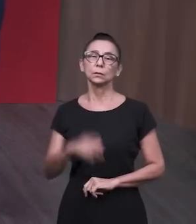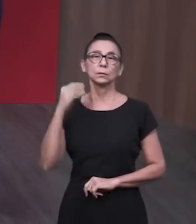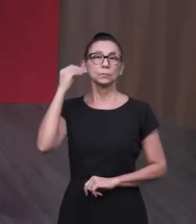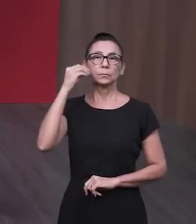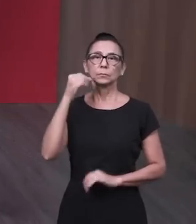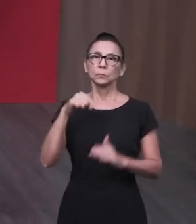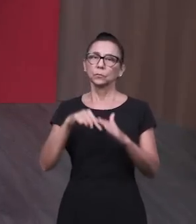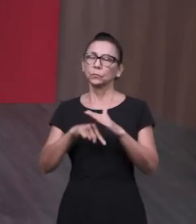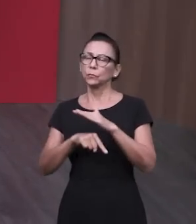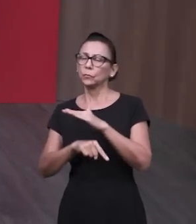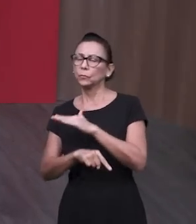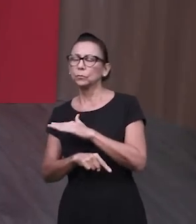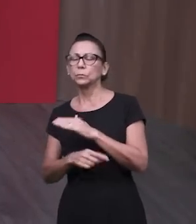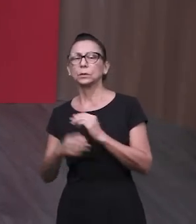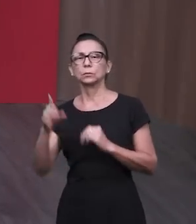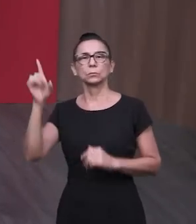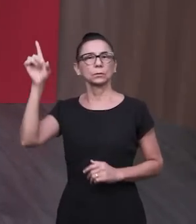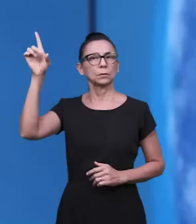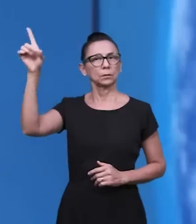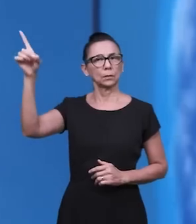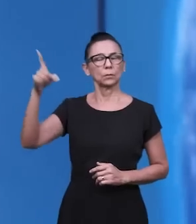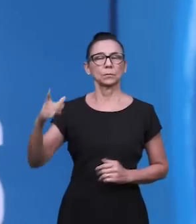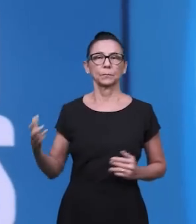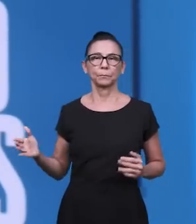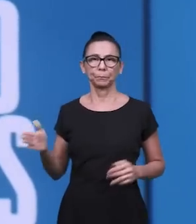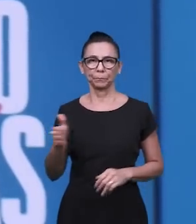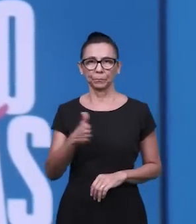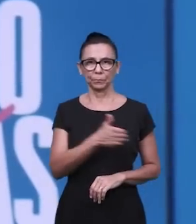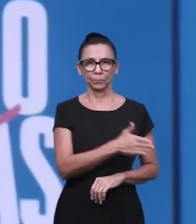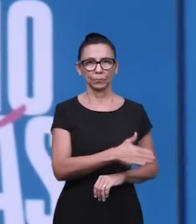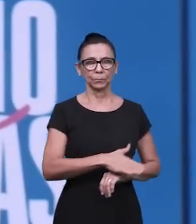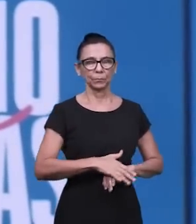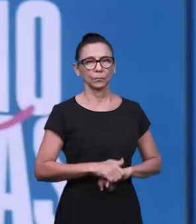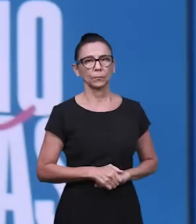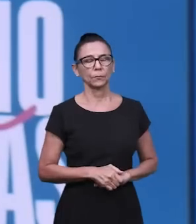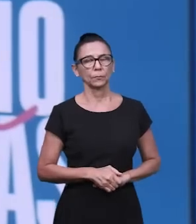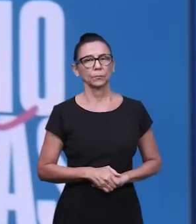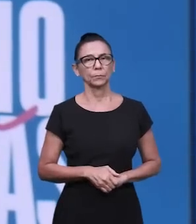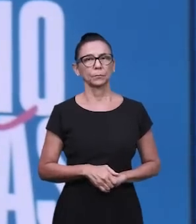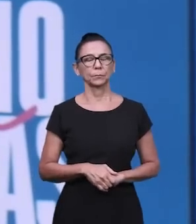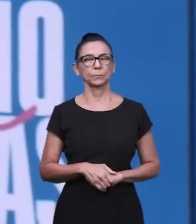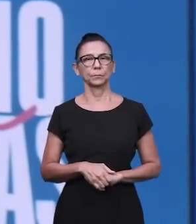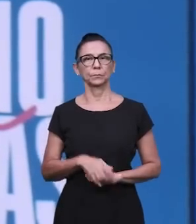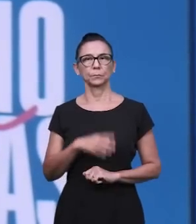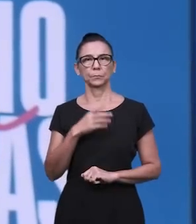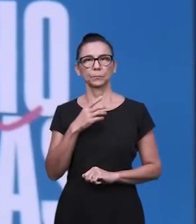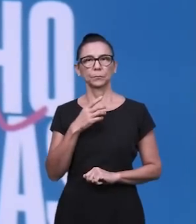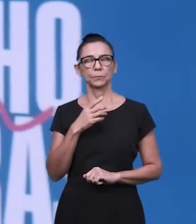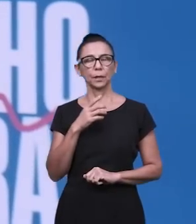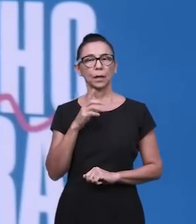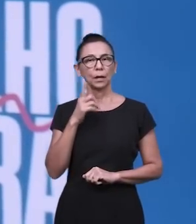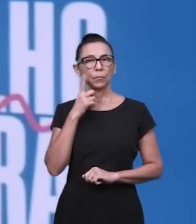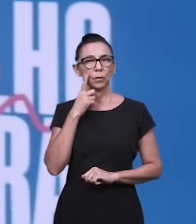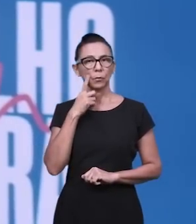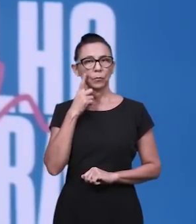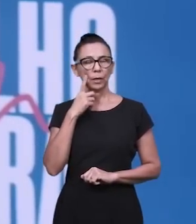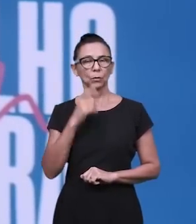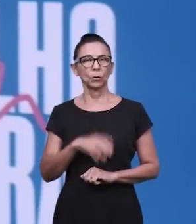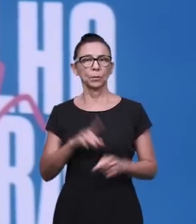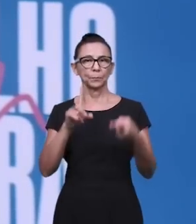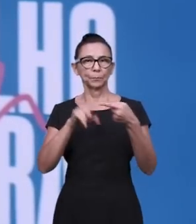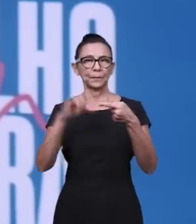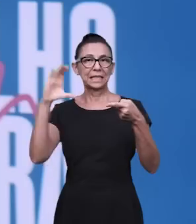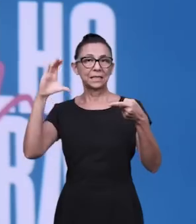experiências profundas com o Senhor. Amém. Nós gostaríamos agora de abordar um ponto que é importante, que é sobre ciência e